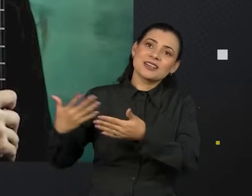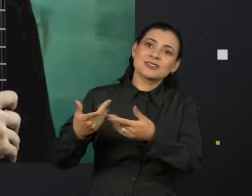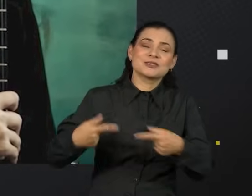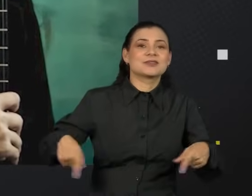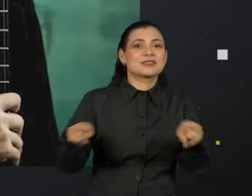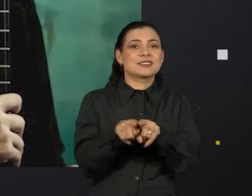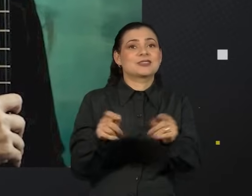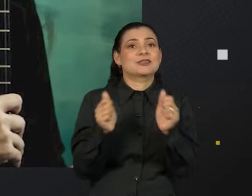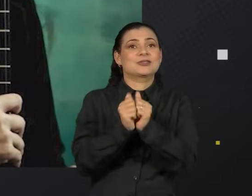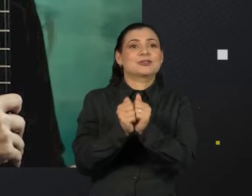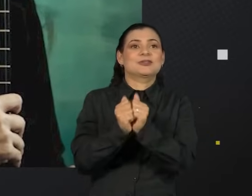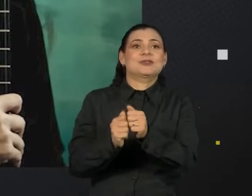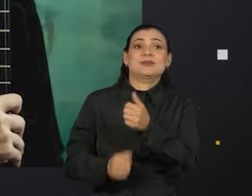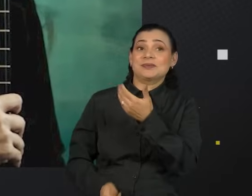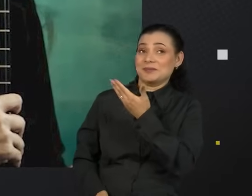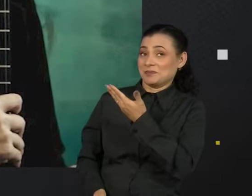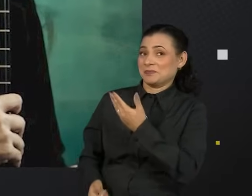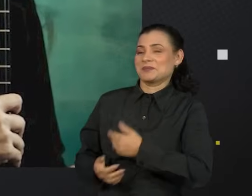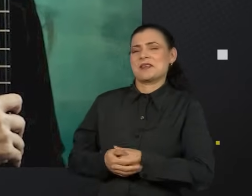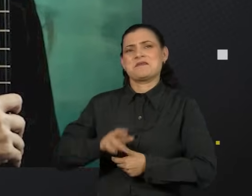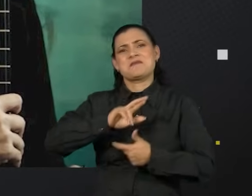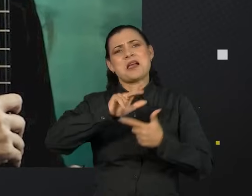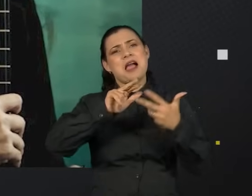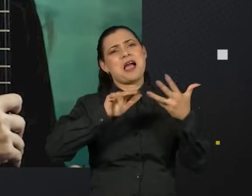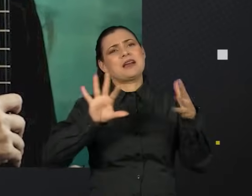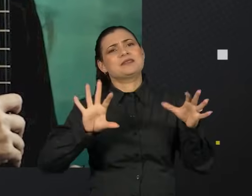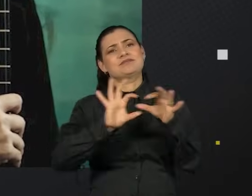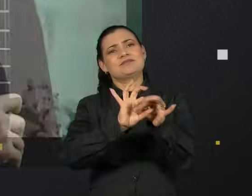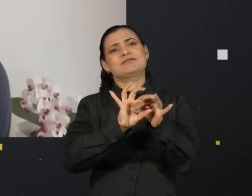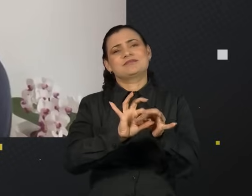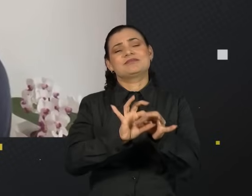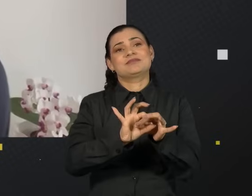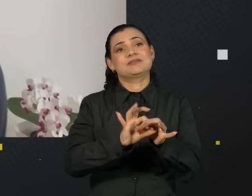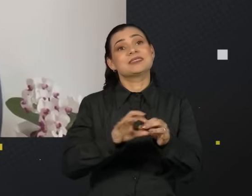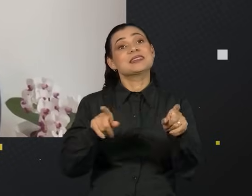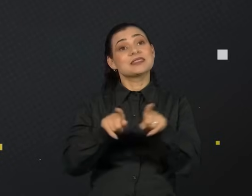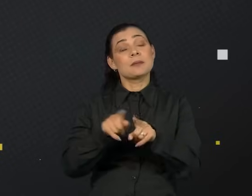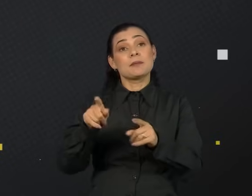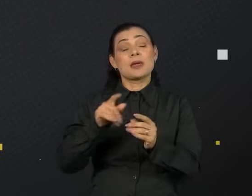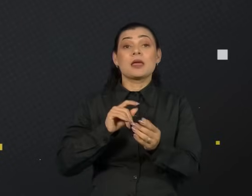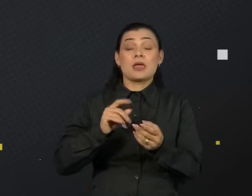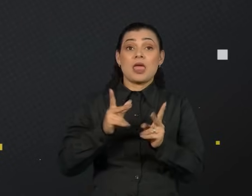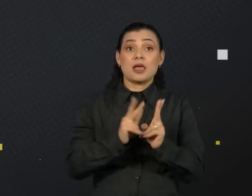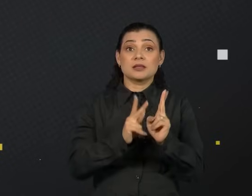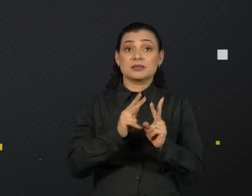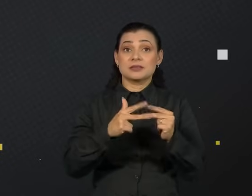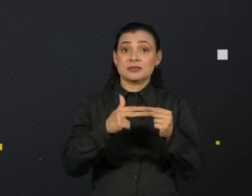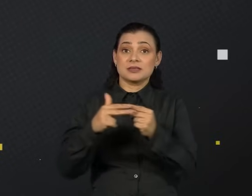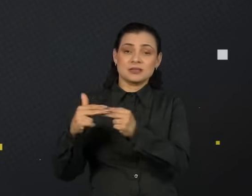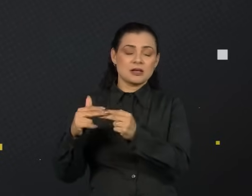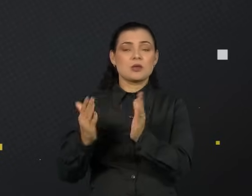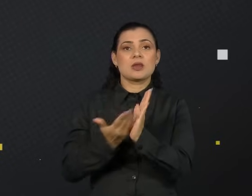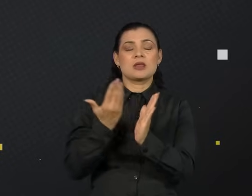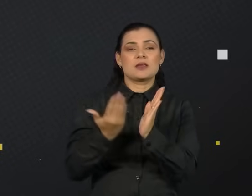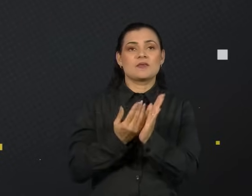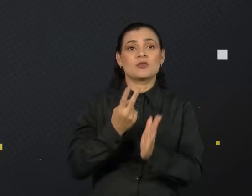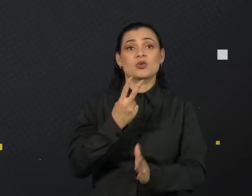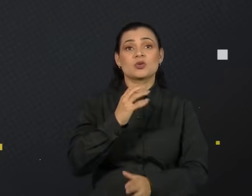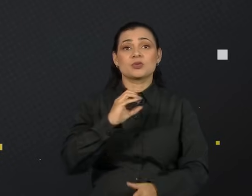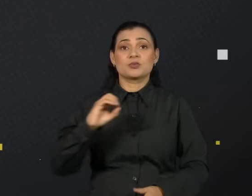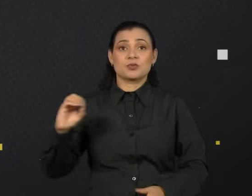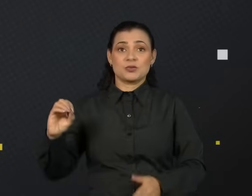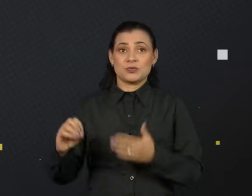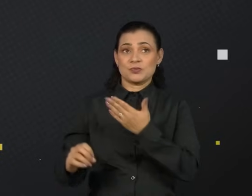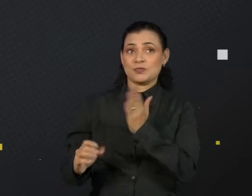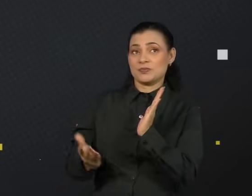com Zé Miguel das mais variadas formas. Editei o livro dele Sem Receita no começo da década de 2000, uma